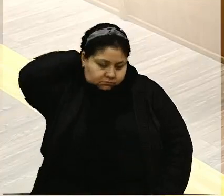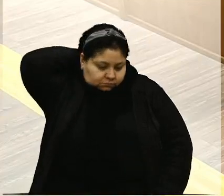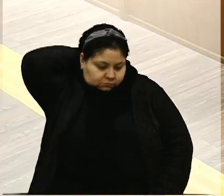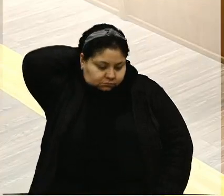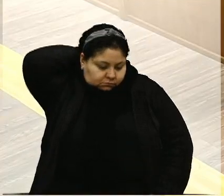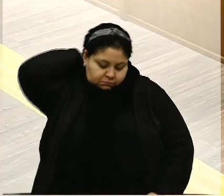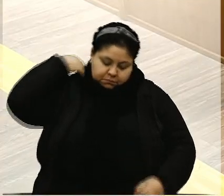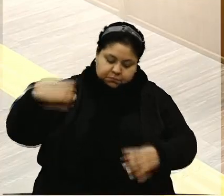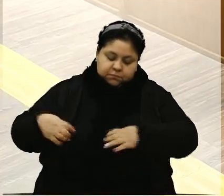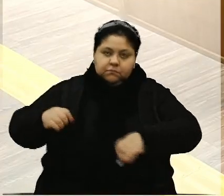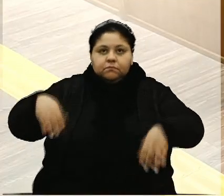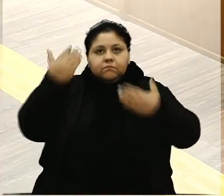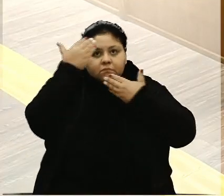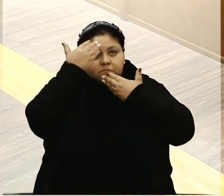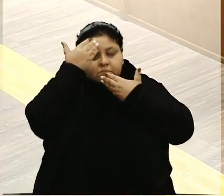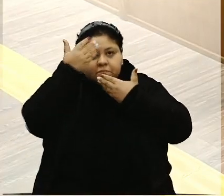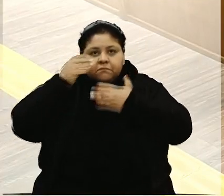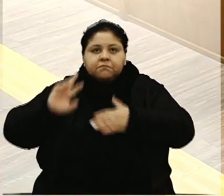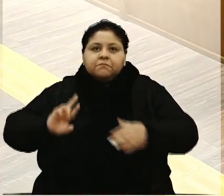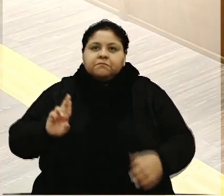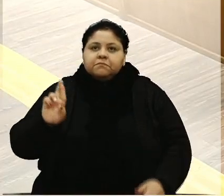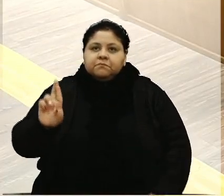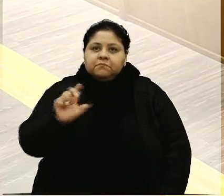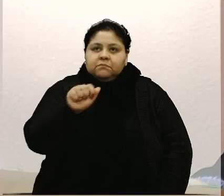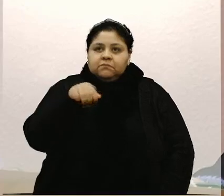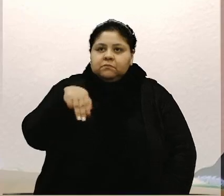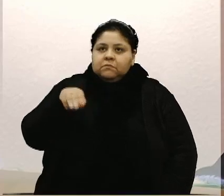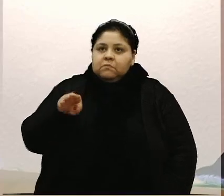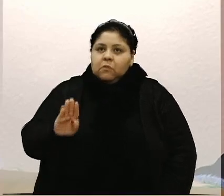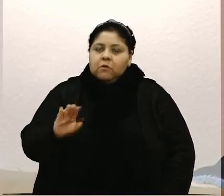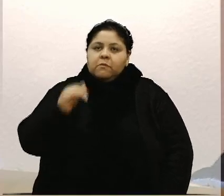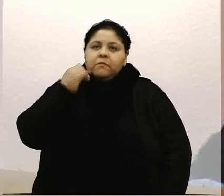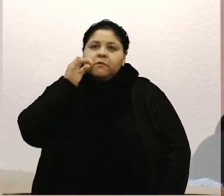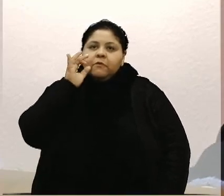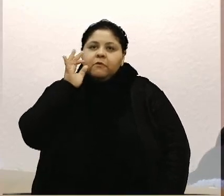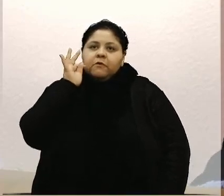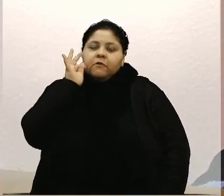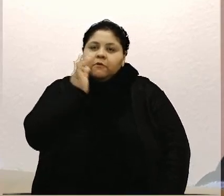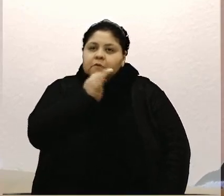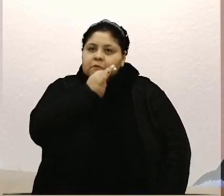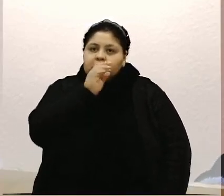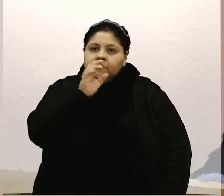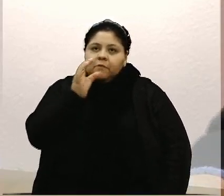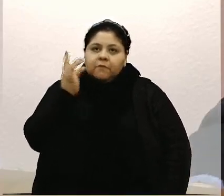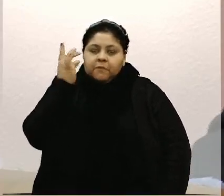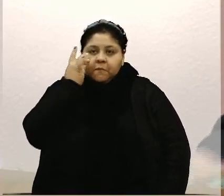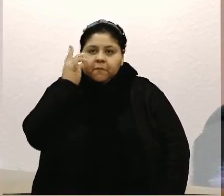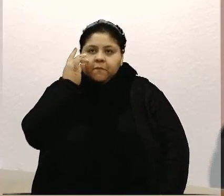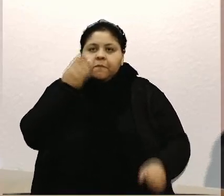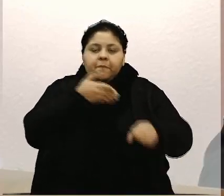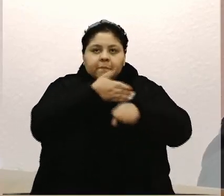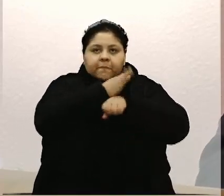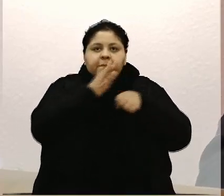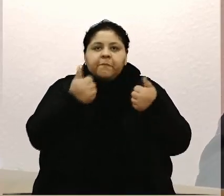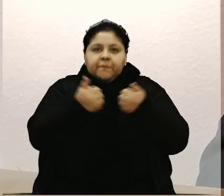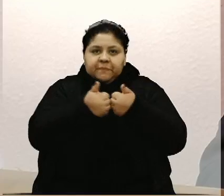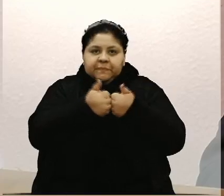Agradecemos ao Slomp, representante da Moab Forqueta, pela presença, pela participação aqui